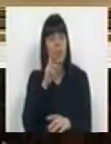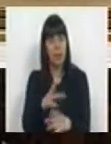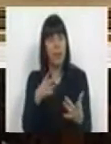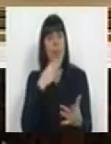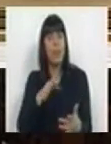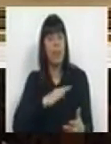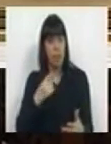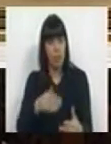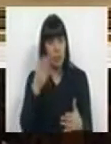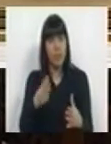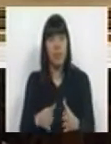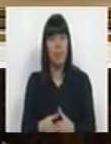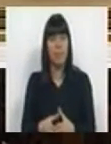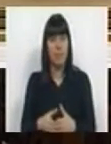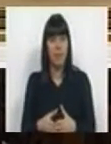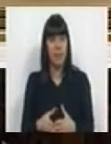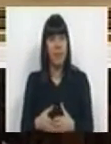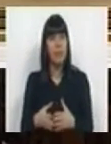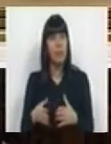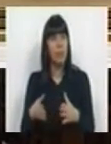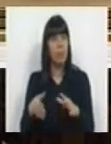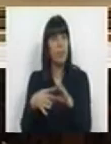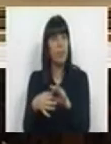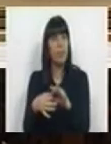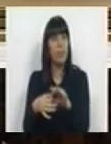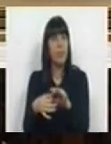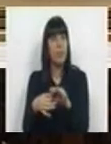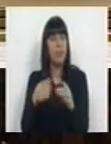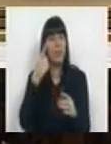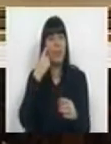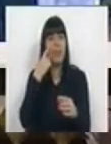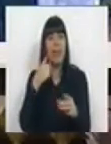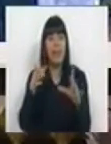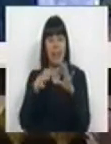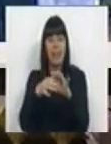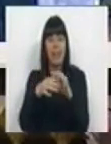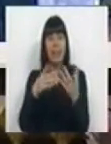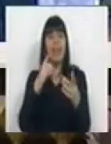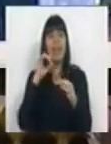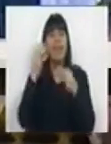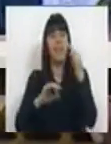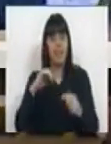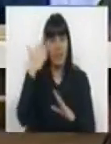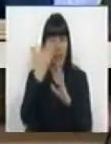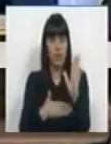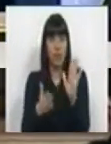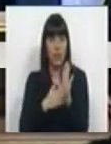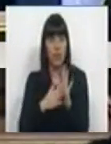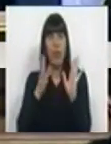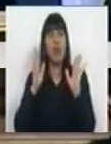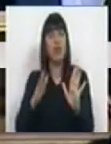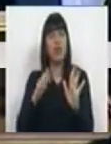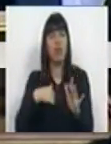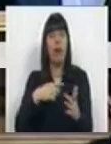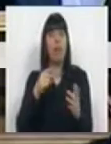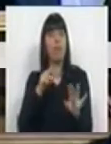obrigado, Sr. Presidente. Sr. Deputado José Luís Ferreira, conhecemos o Tribunal Constitucional, já lhe batemos